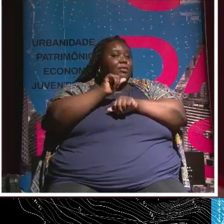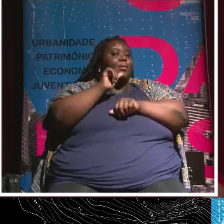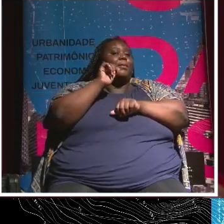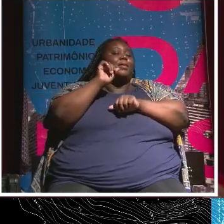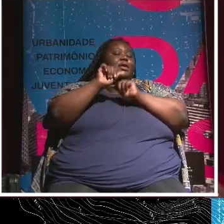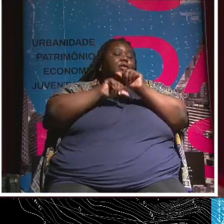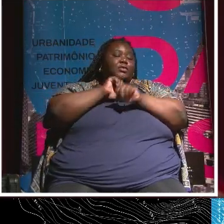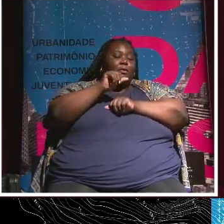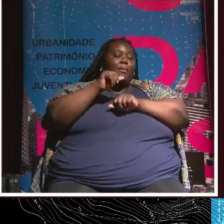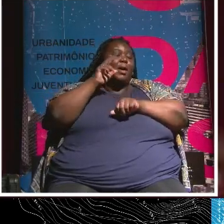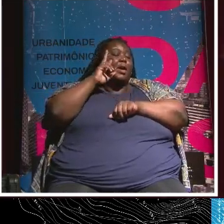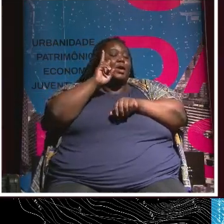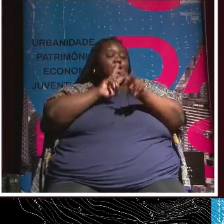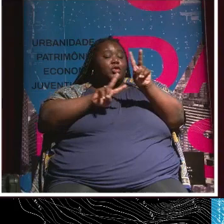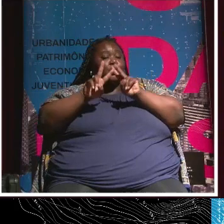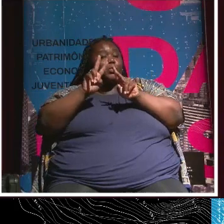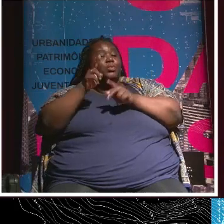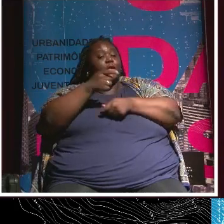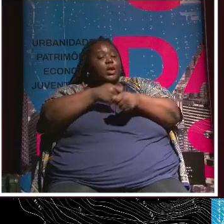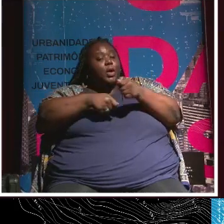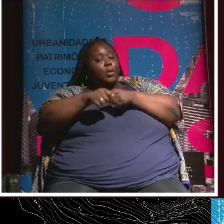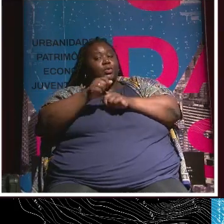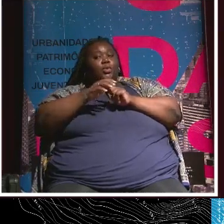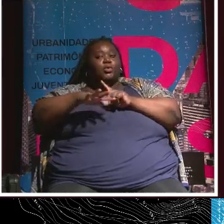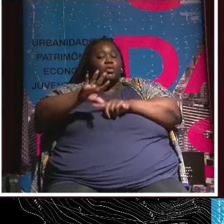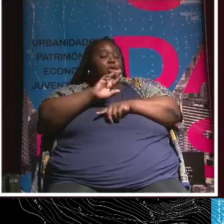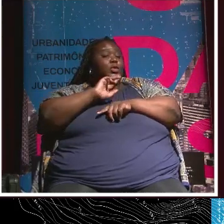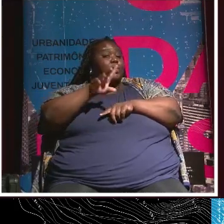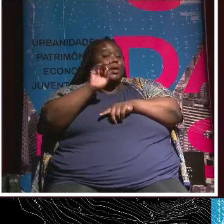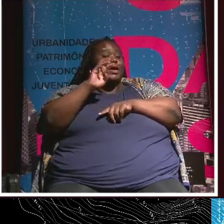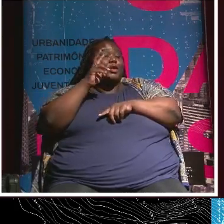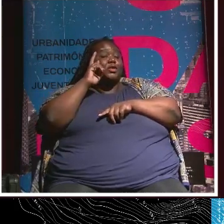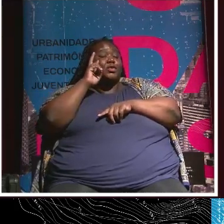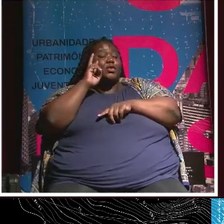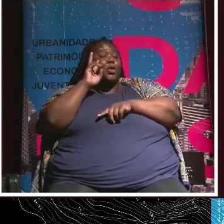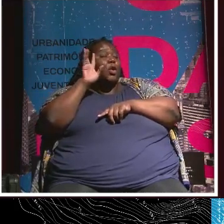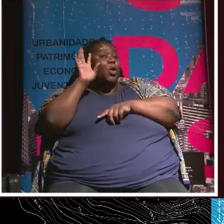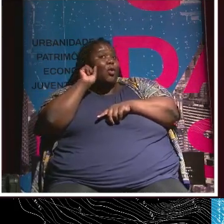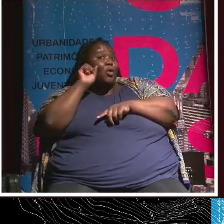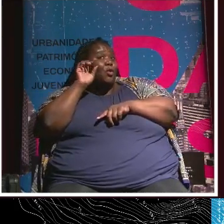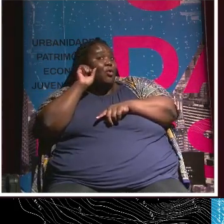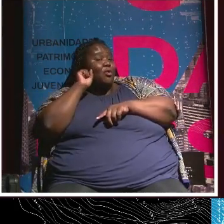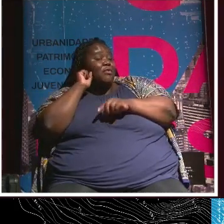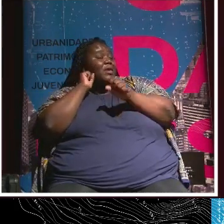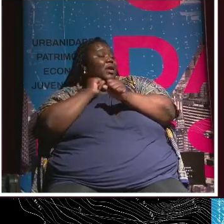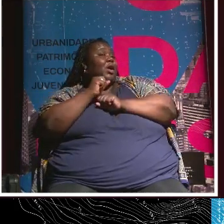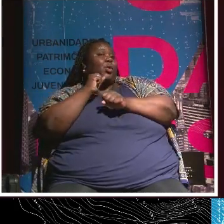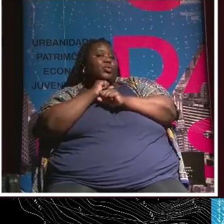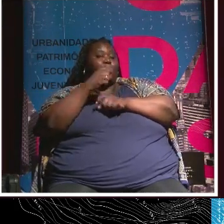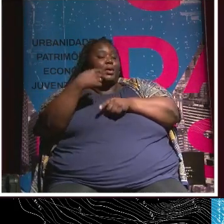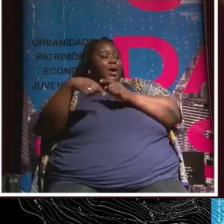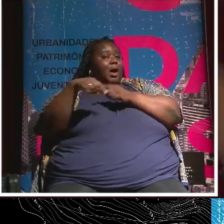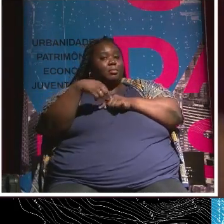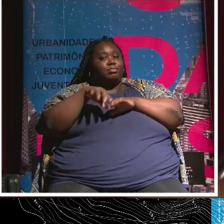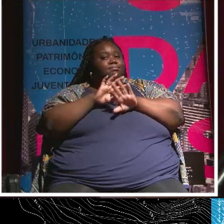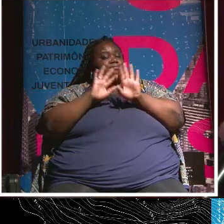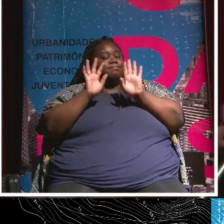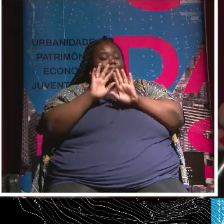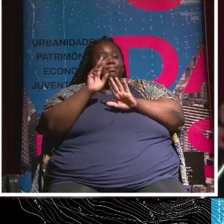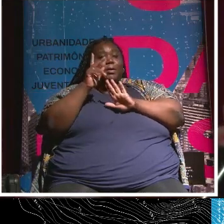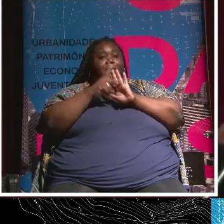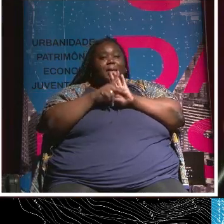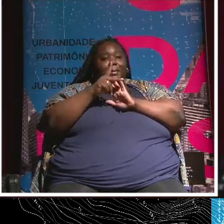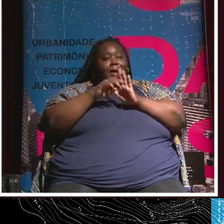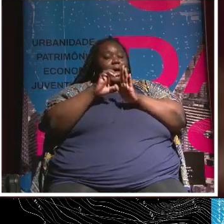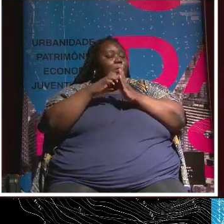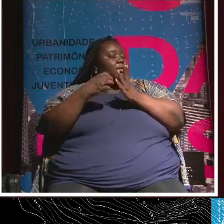social. Não adianta só ouvir no sentido da construção da política pública ou na elaboração do